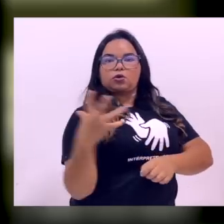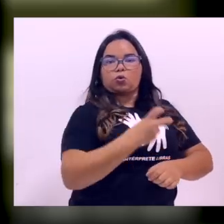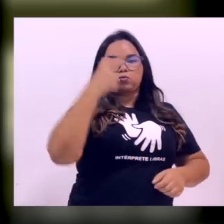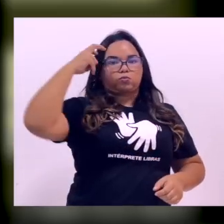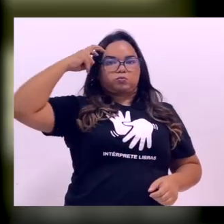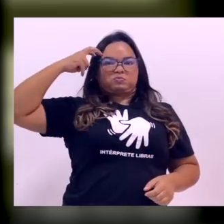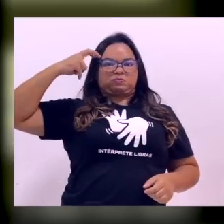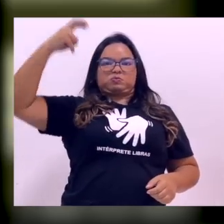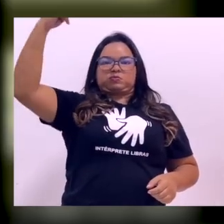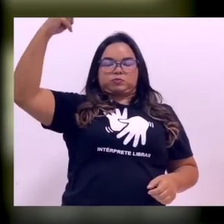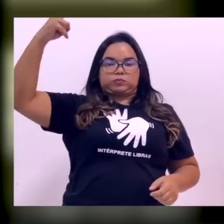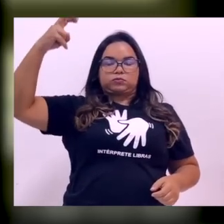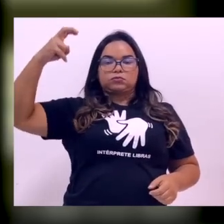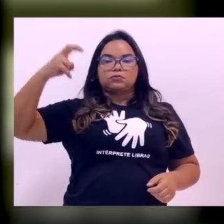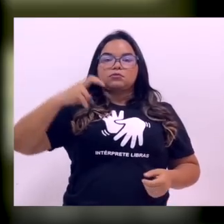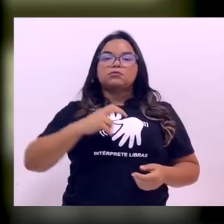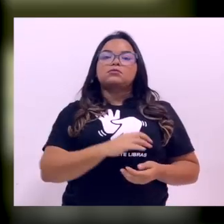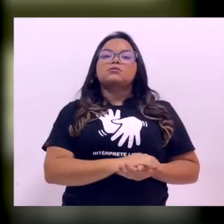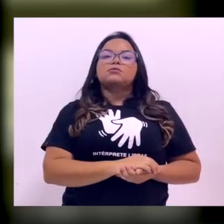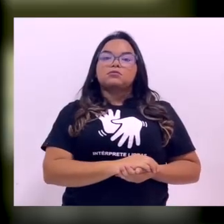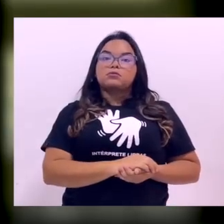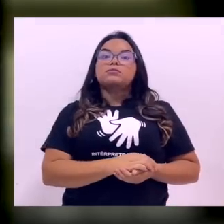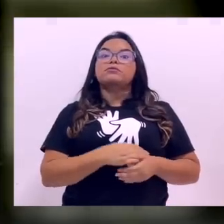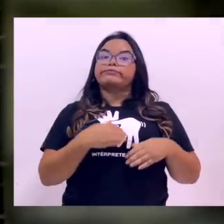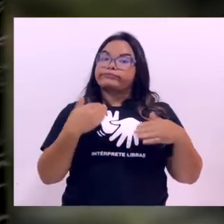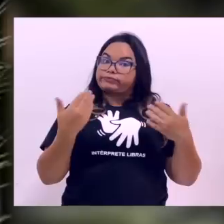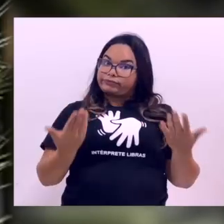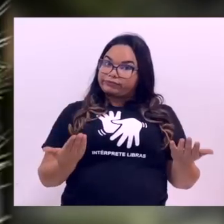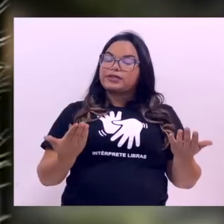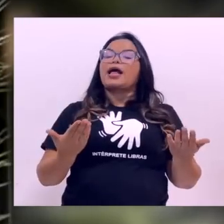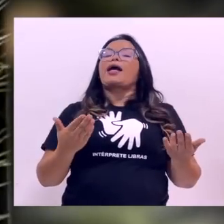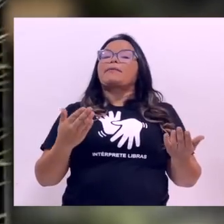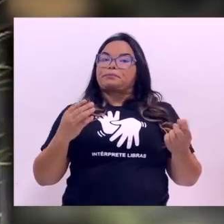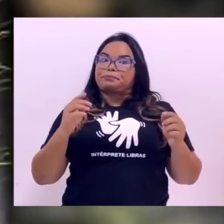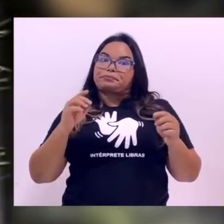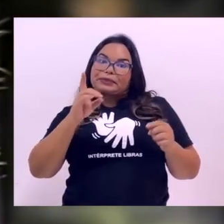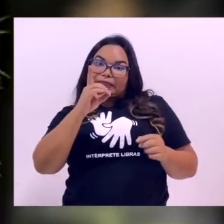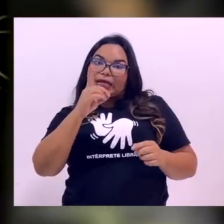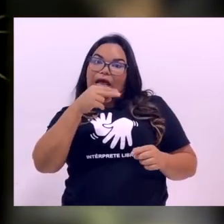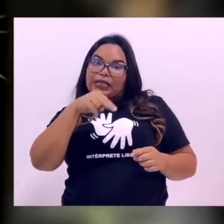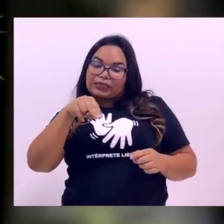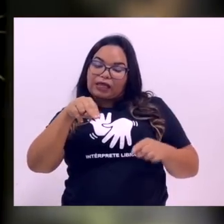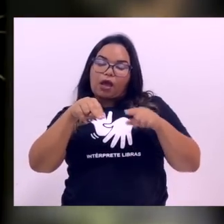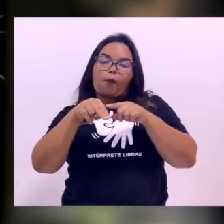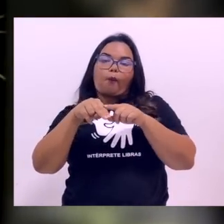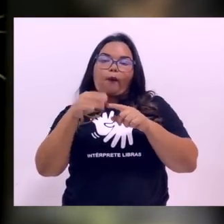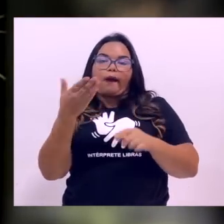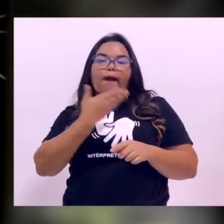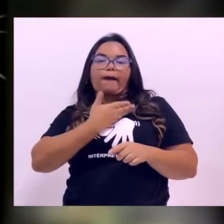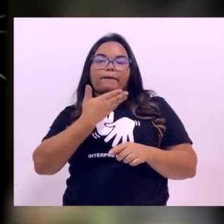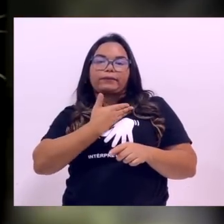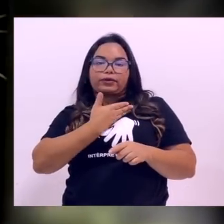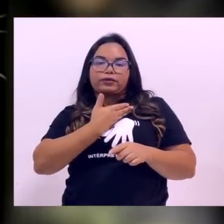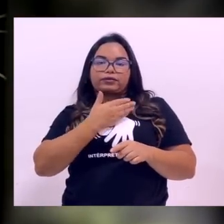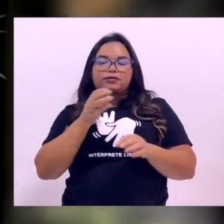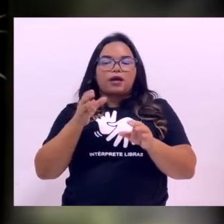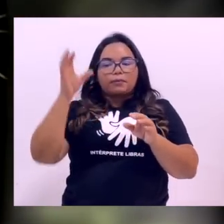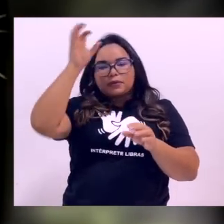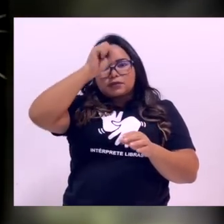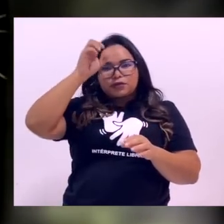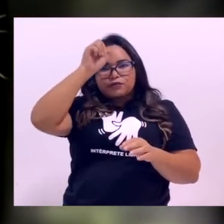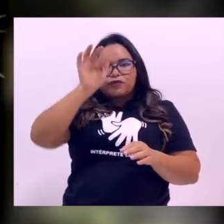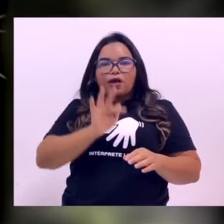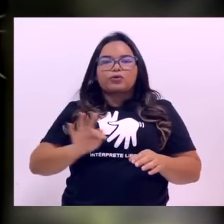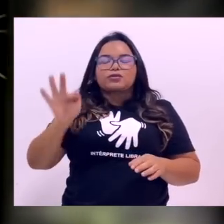os sábios de Babilônia. Todos. E, evidentemente, isso inclui Daniel e aqueles que tinham recebido